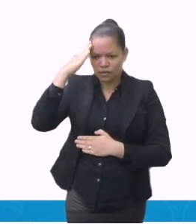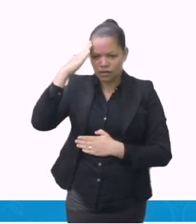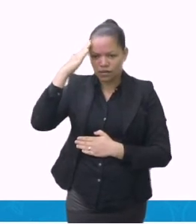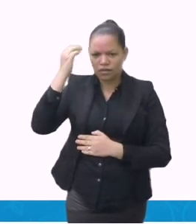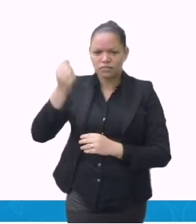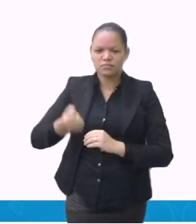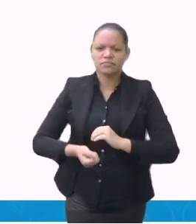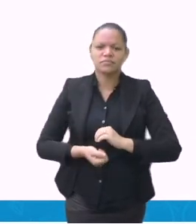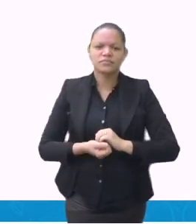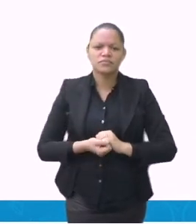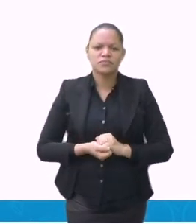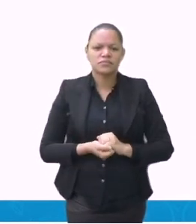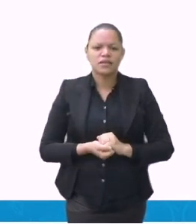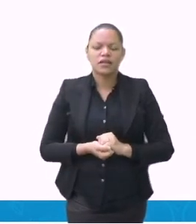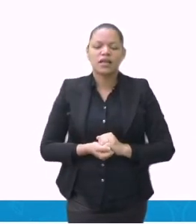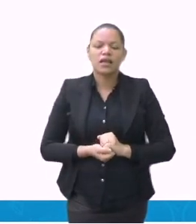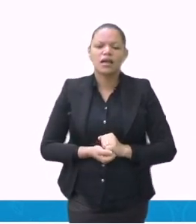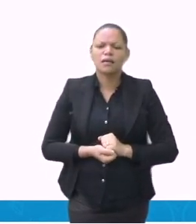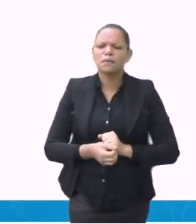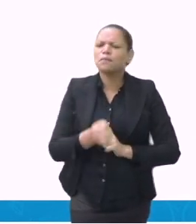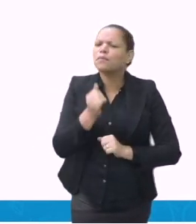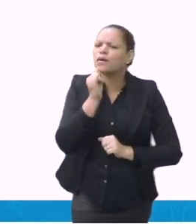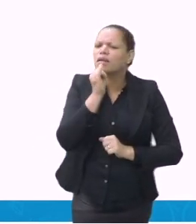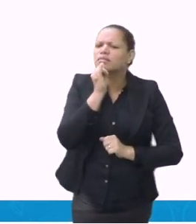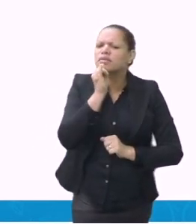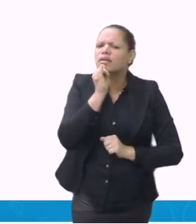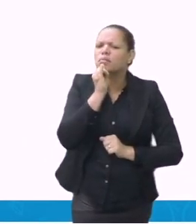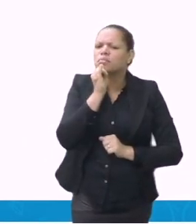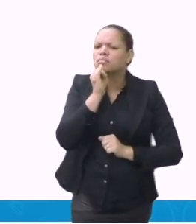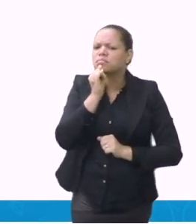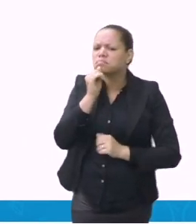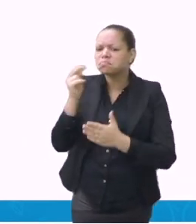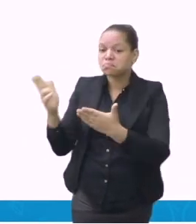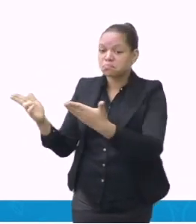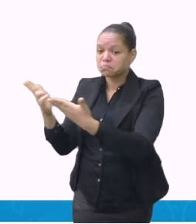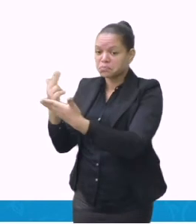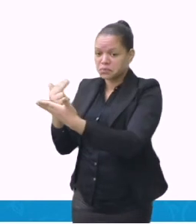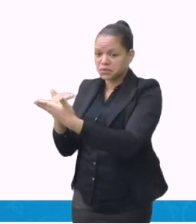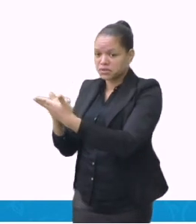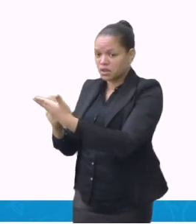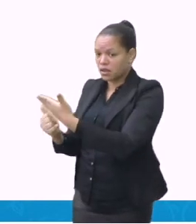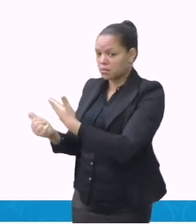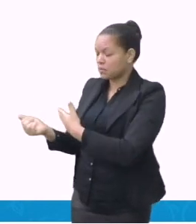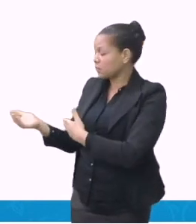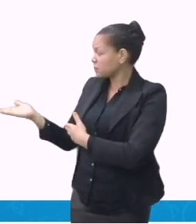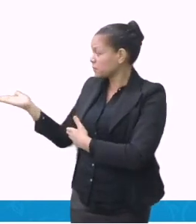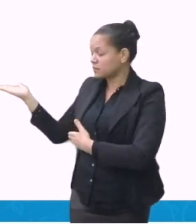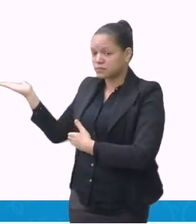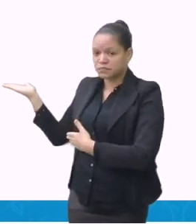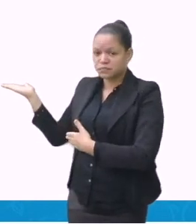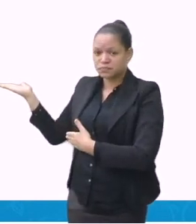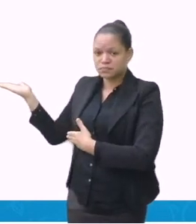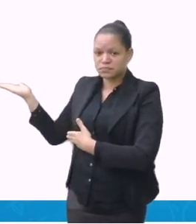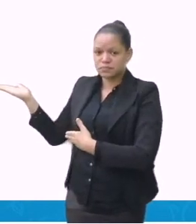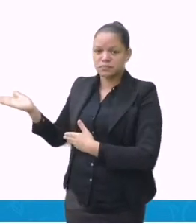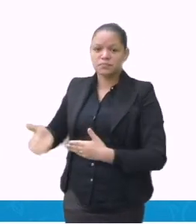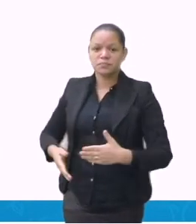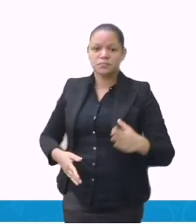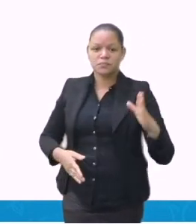que é horizontal aí? Seguindo o horizonte. E depois o eixo vertical, aquele que nós seguimos